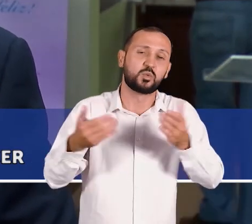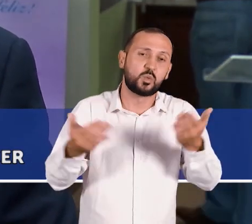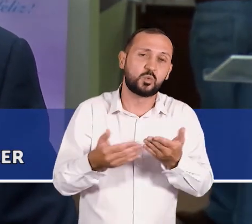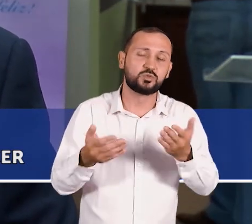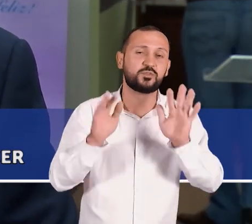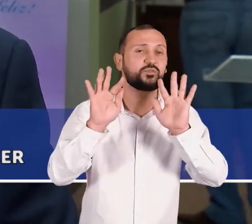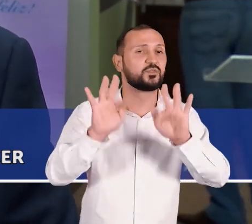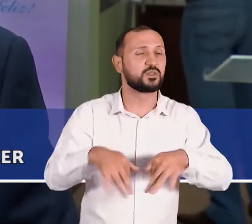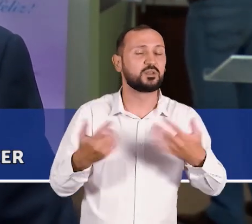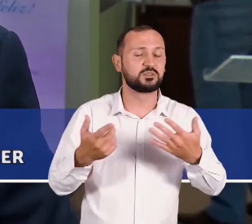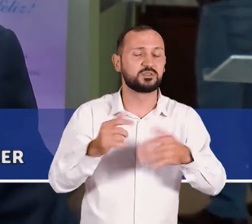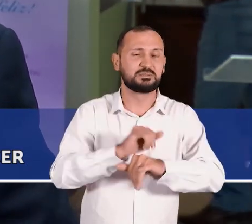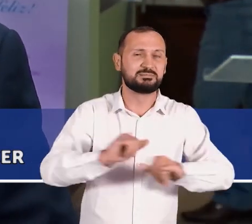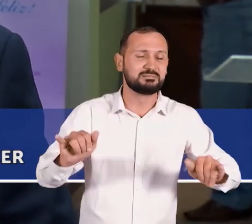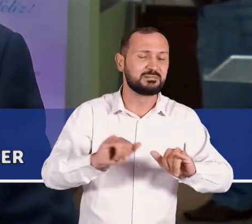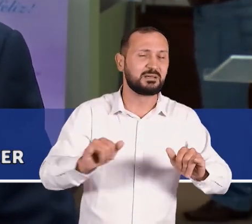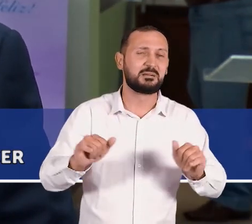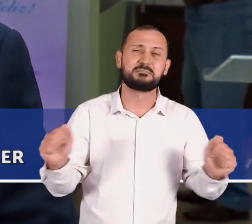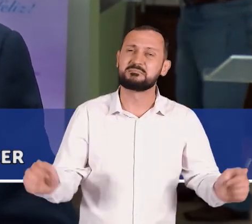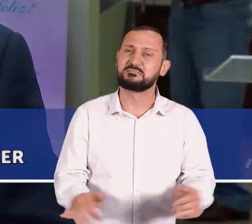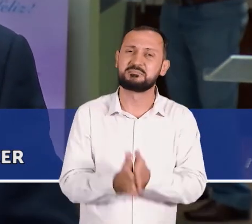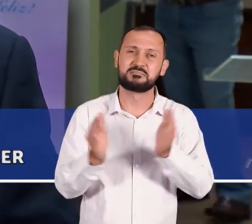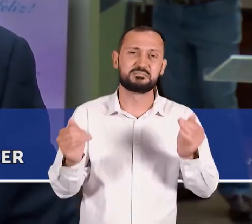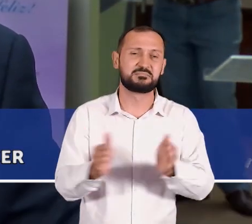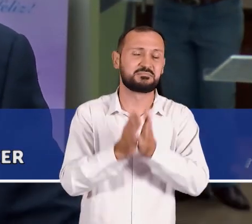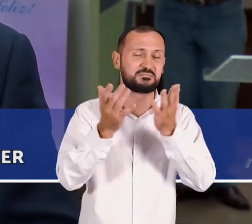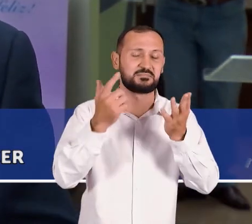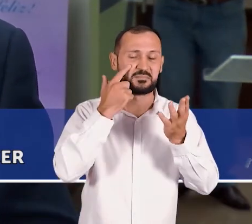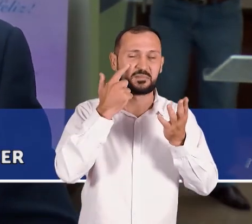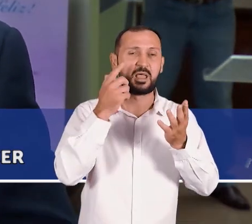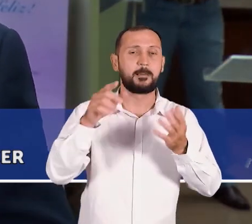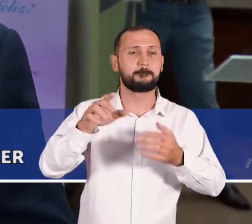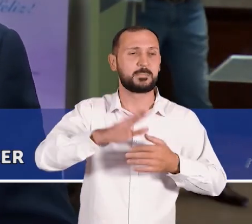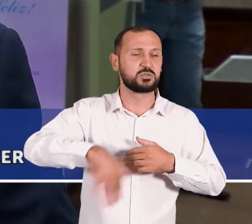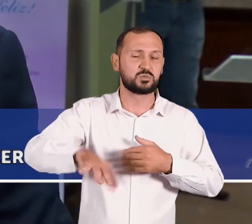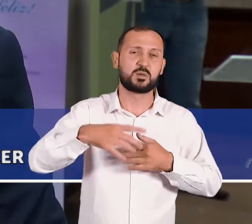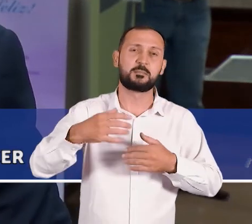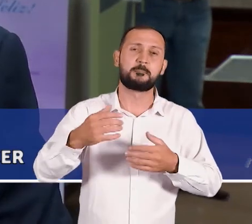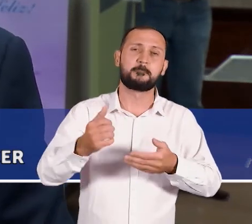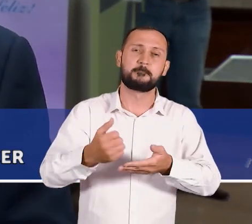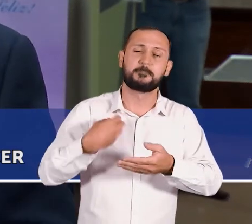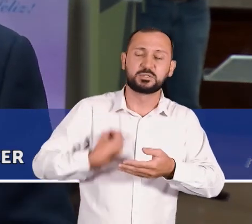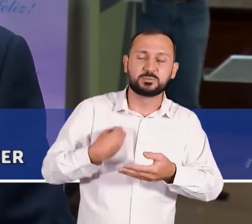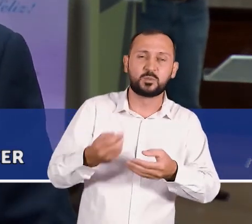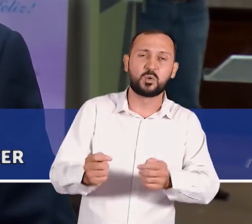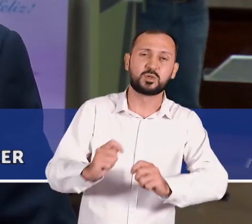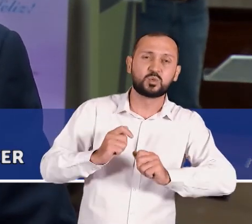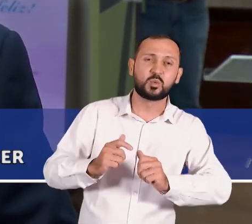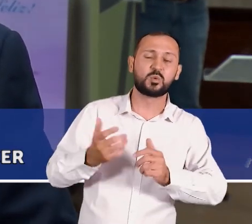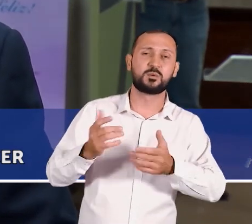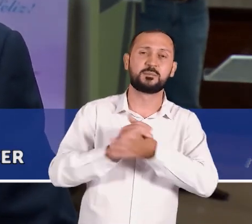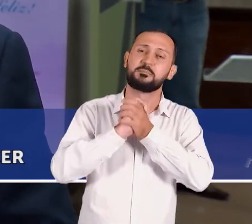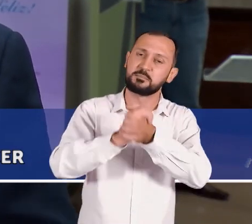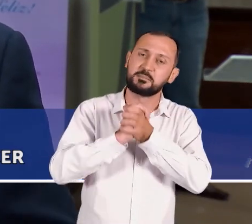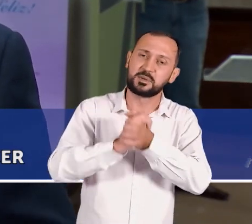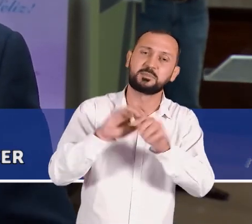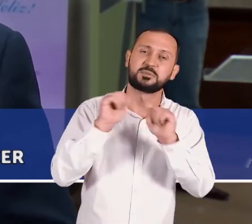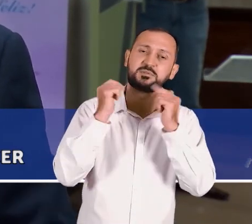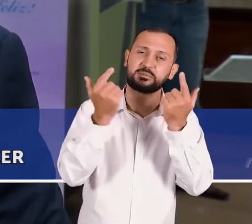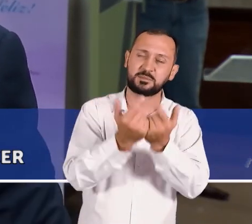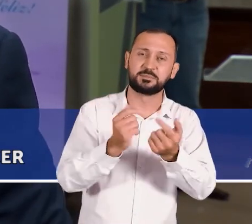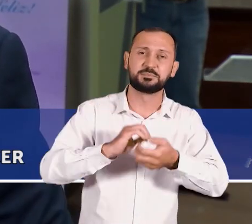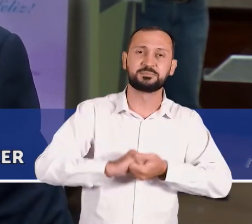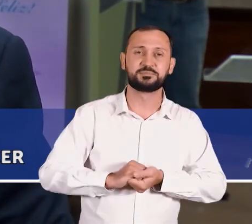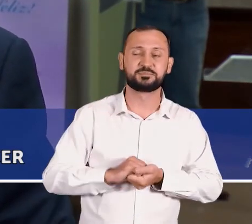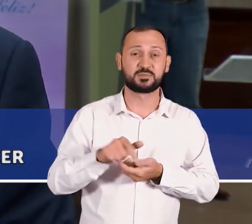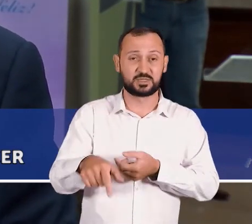hoje nós encerramos aqui uma campanha maravilhosa, com muita sensibilidade de todos aqueles que participaram, que doaram lenço, e parabéns à